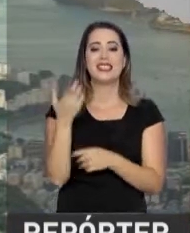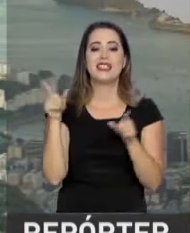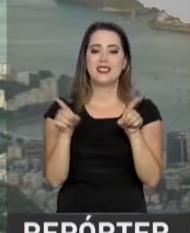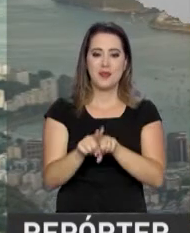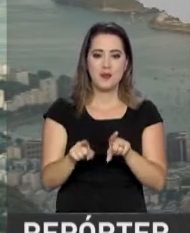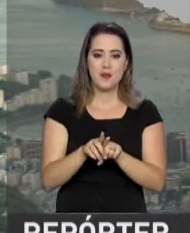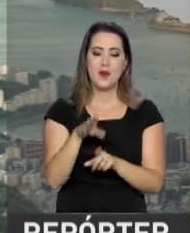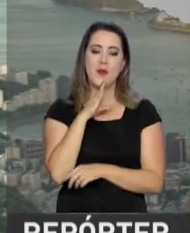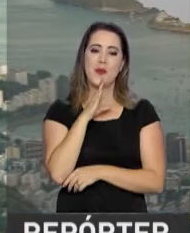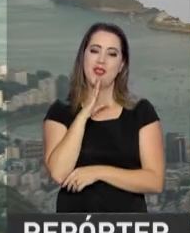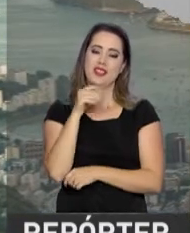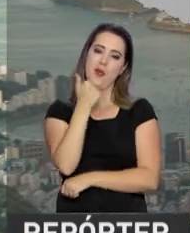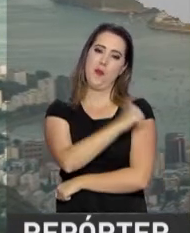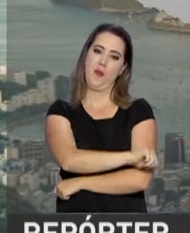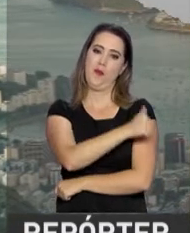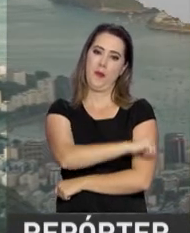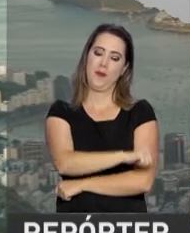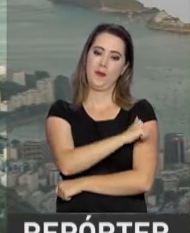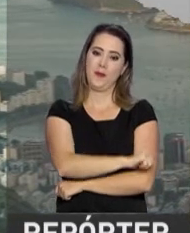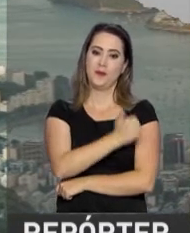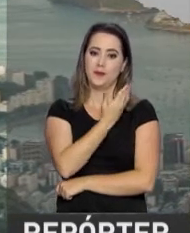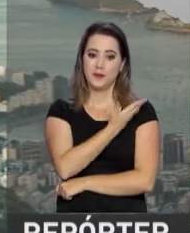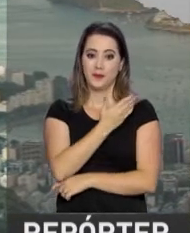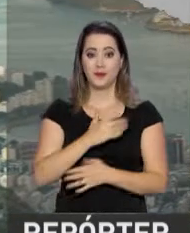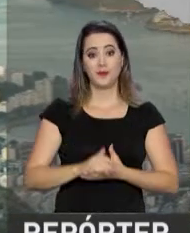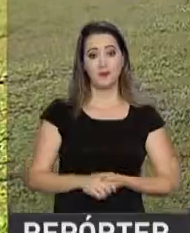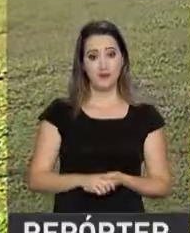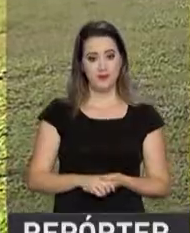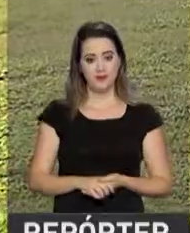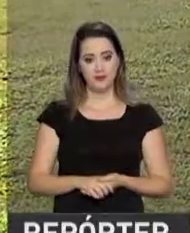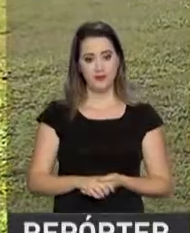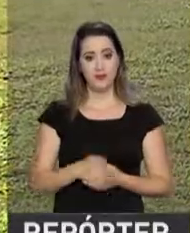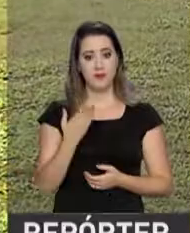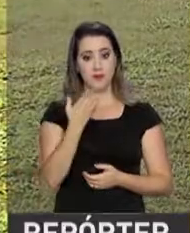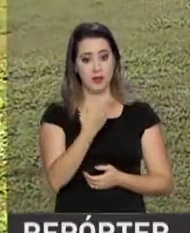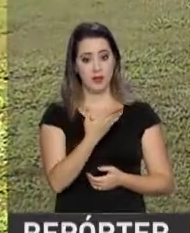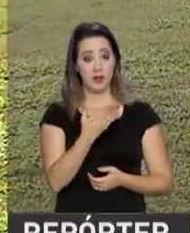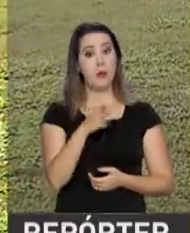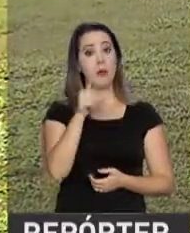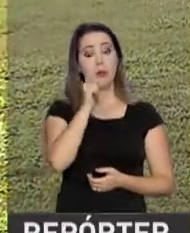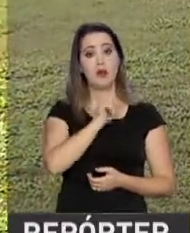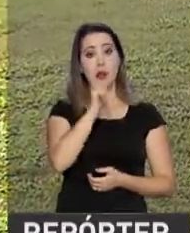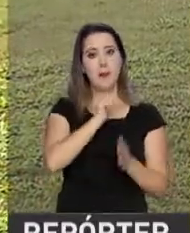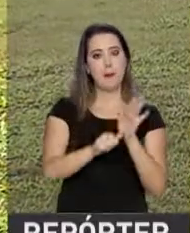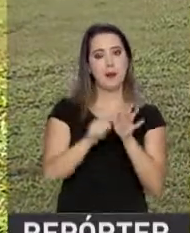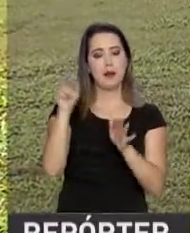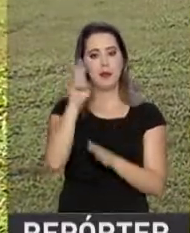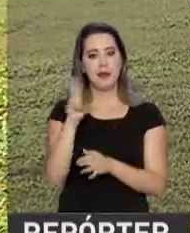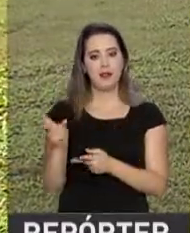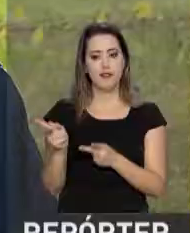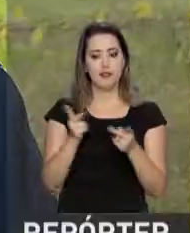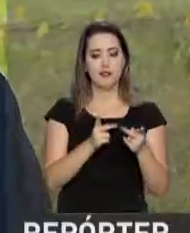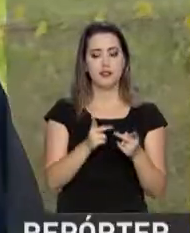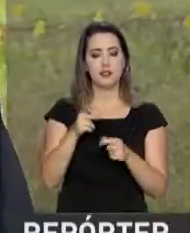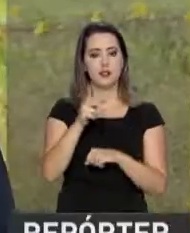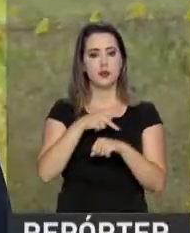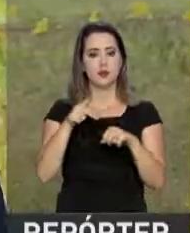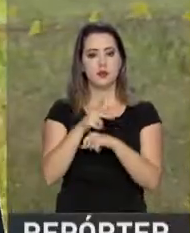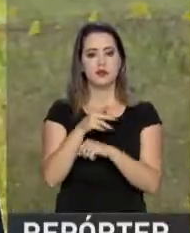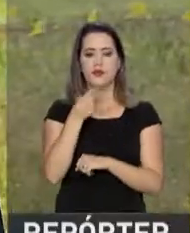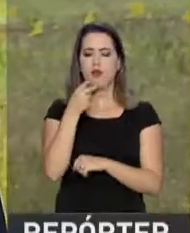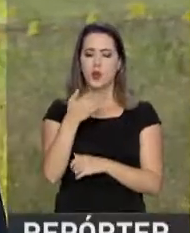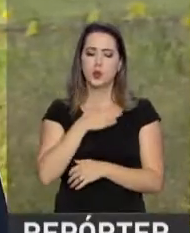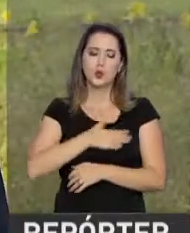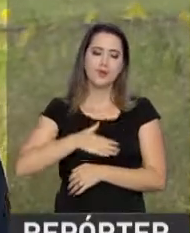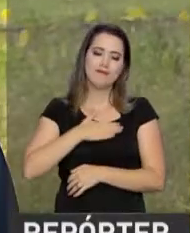ser, encerrar a viagem com as belezas do Rio de Janeiro. Yuta Urban veio pela primeira vez ao país. Ela disse que